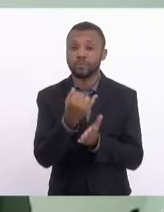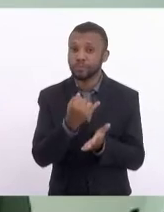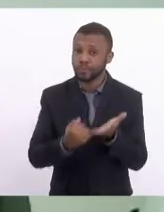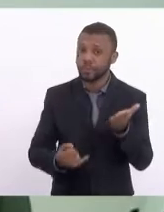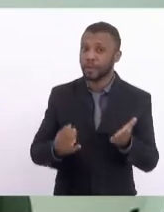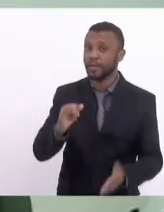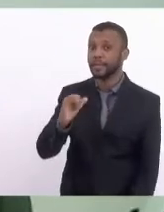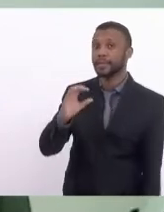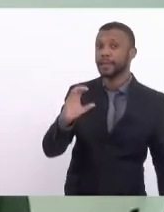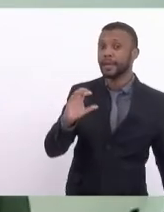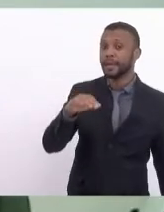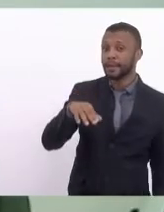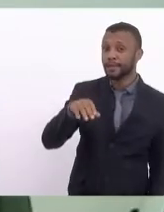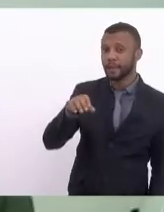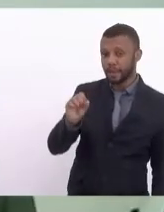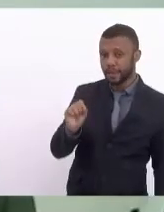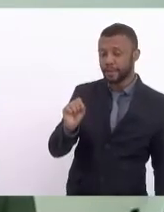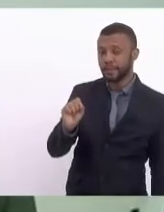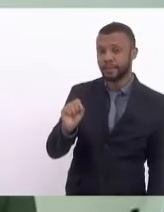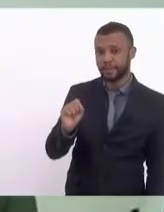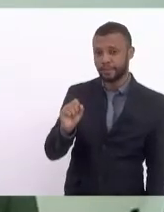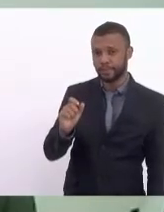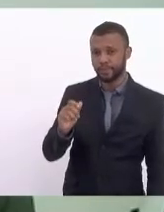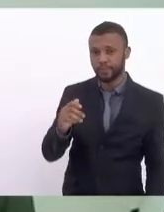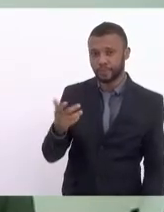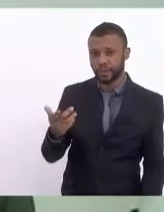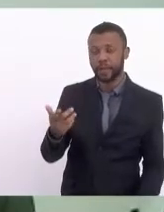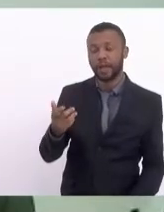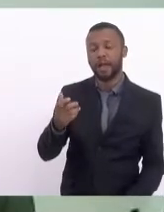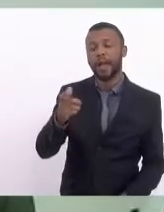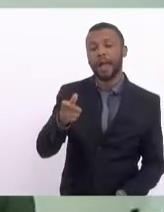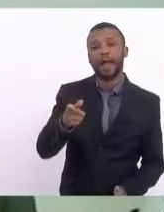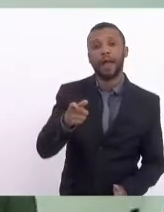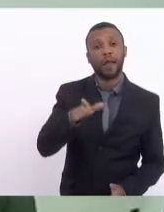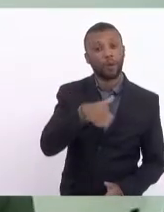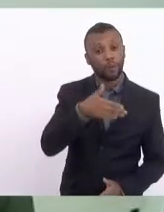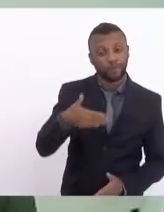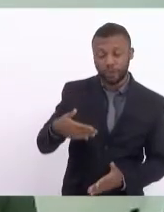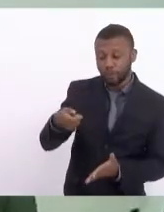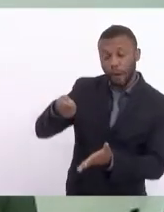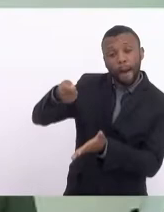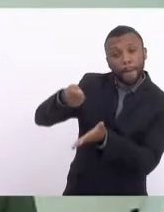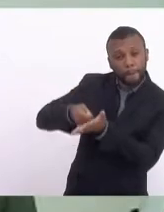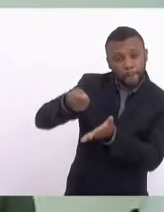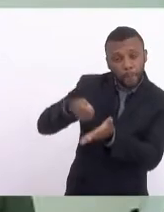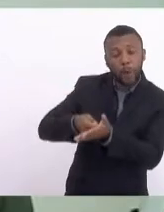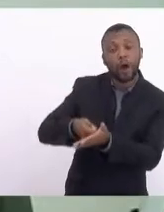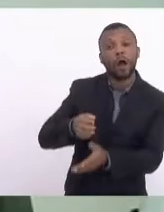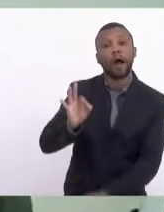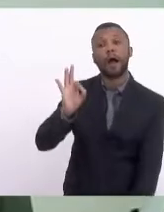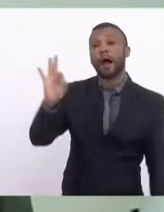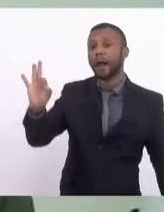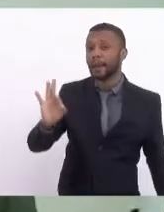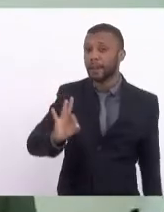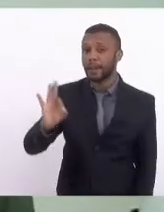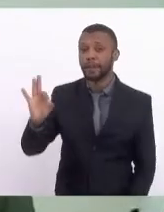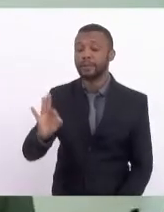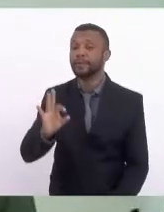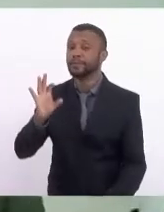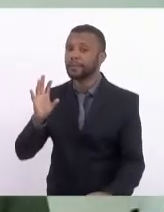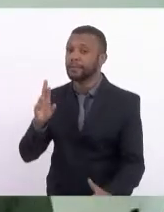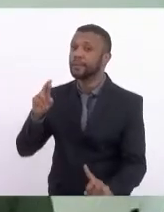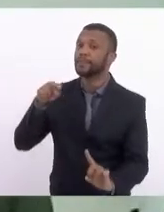ICMS, a arrecadação do ICMS, é a imposição de alíquotas sobre os preços dos